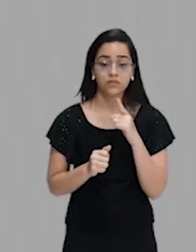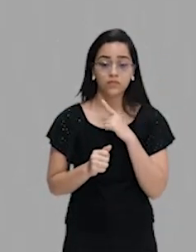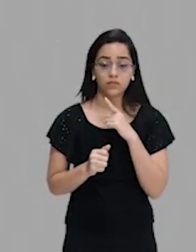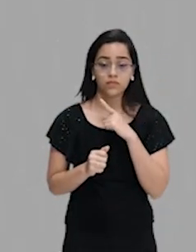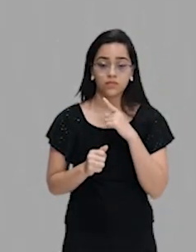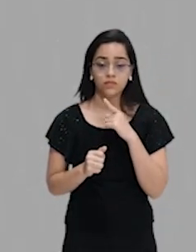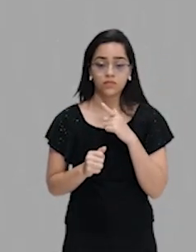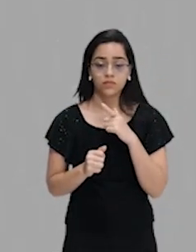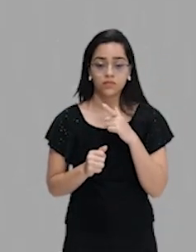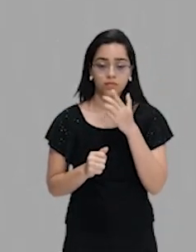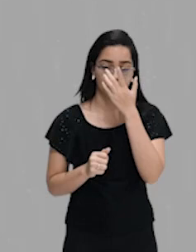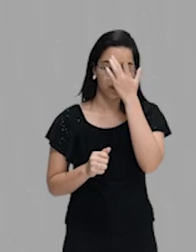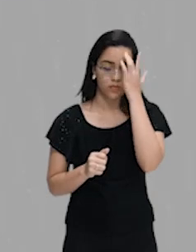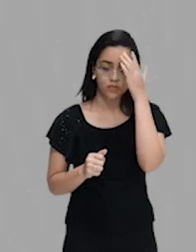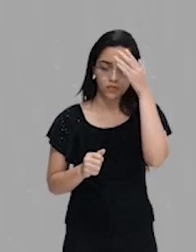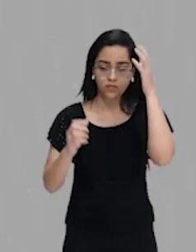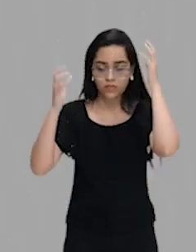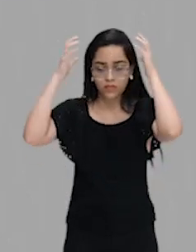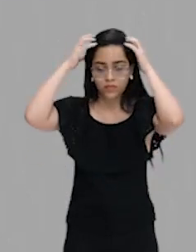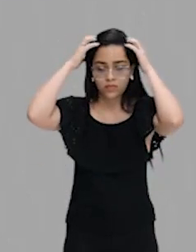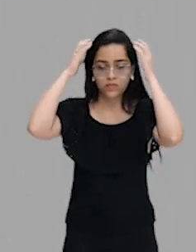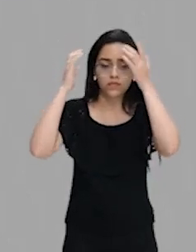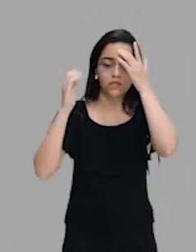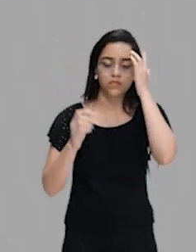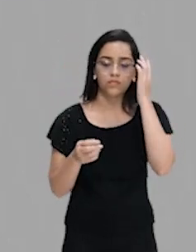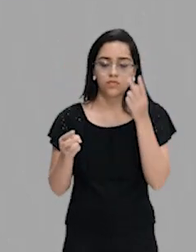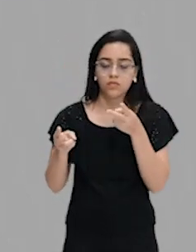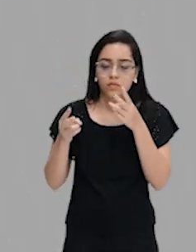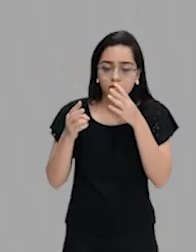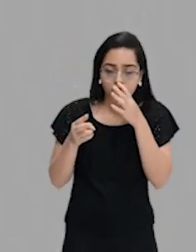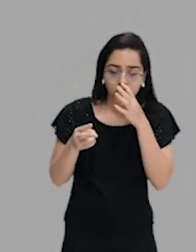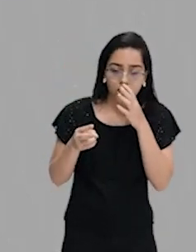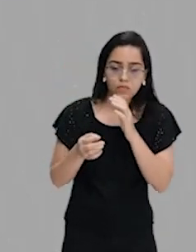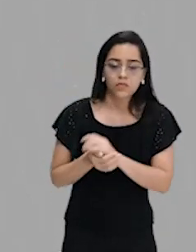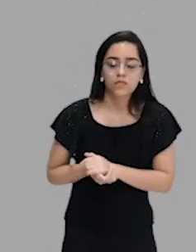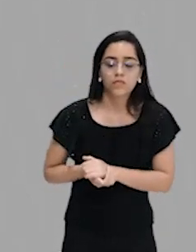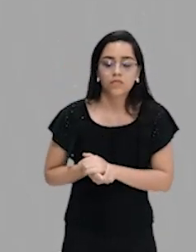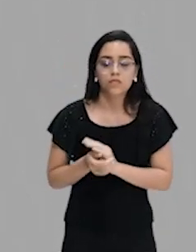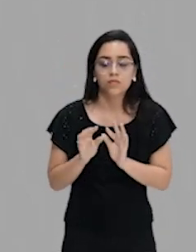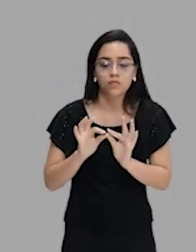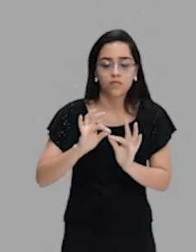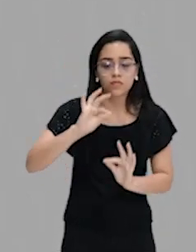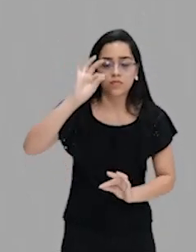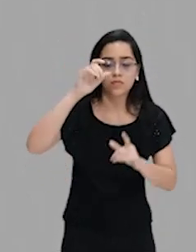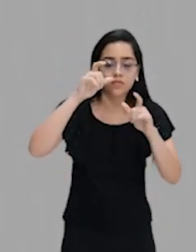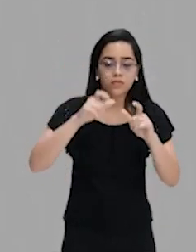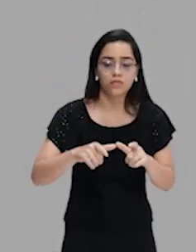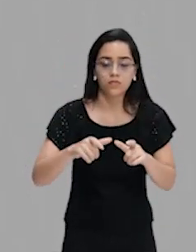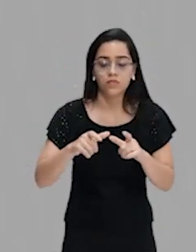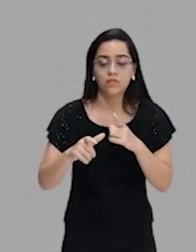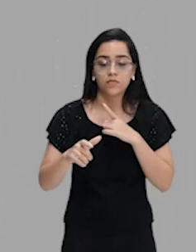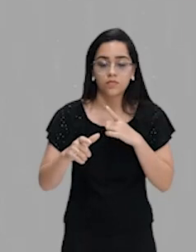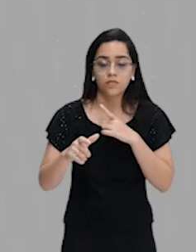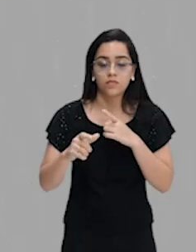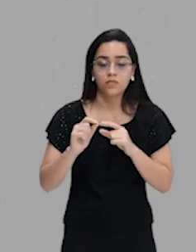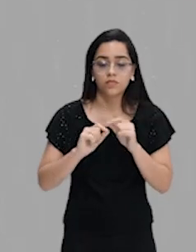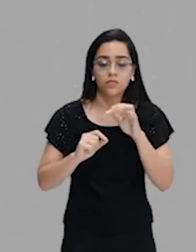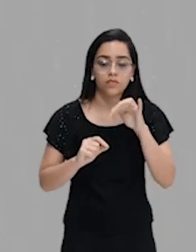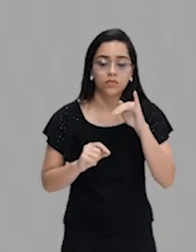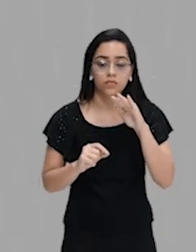intercepta a esfera celeste, acima da cabeça do observador, certo? A vertical do lugar é definido